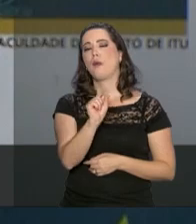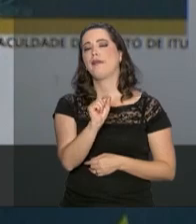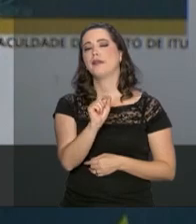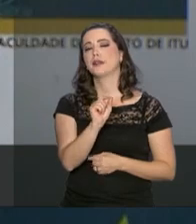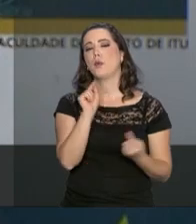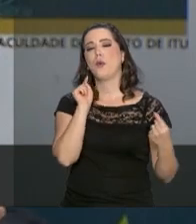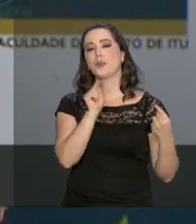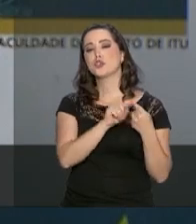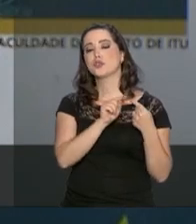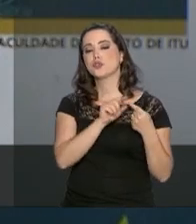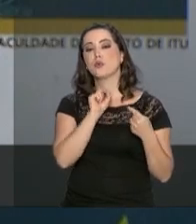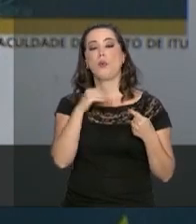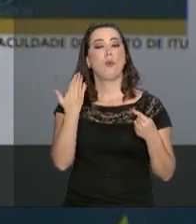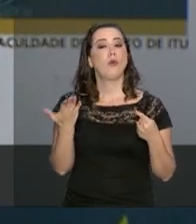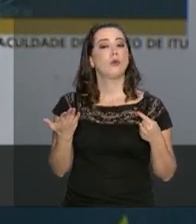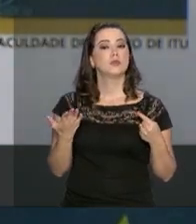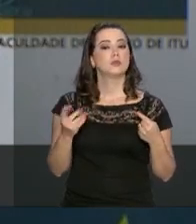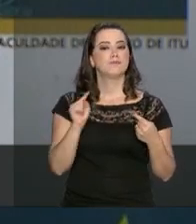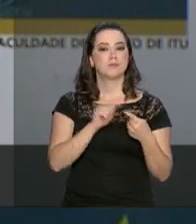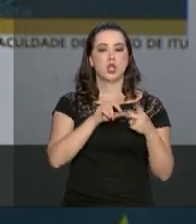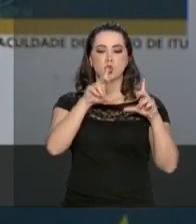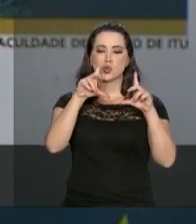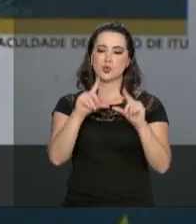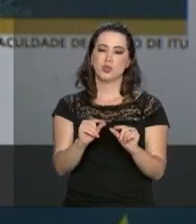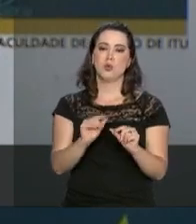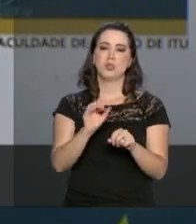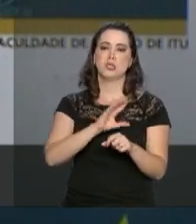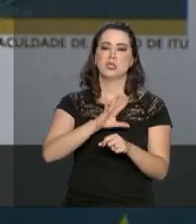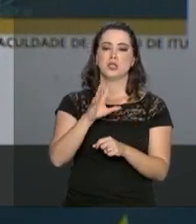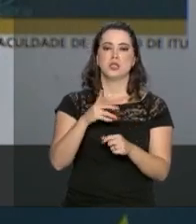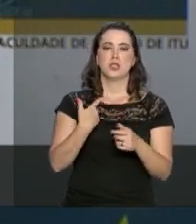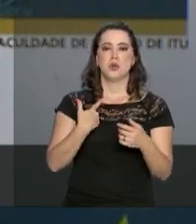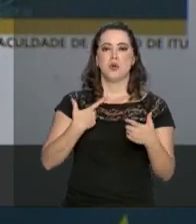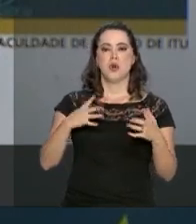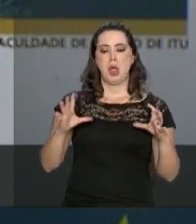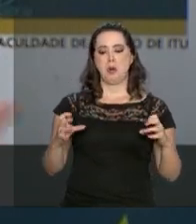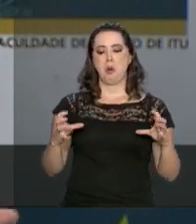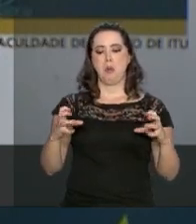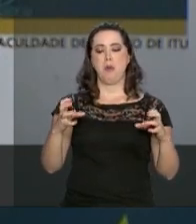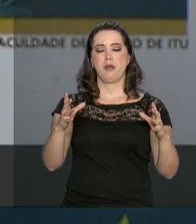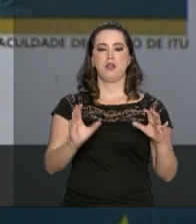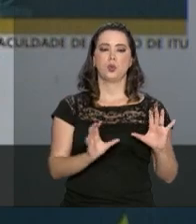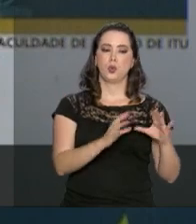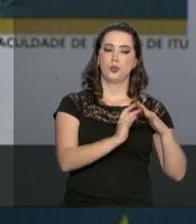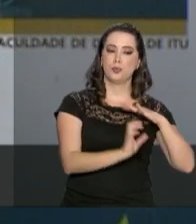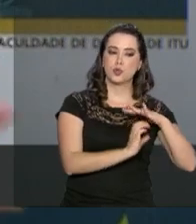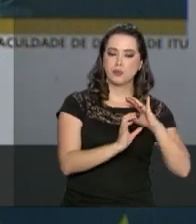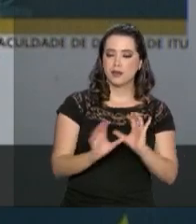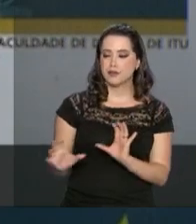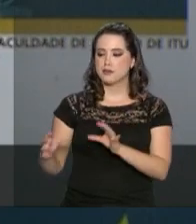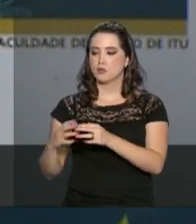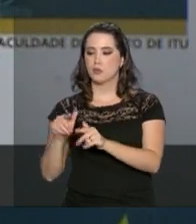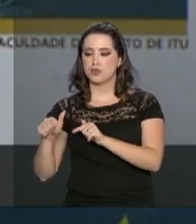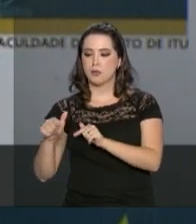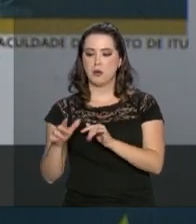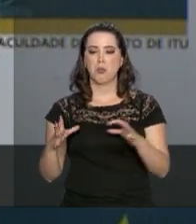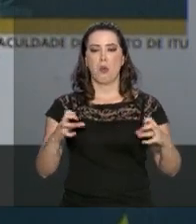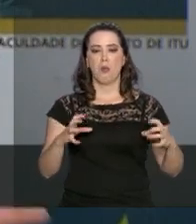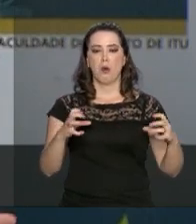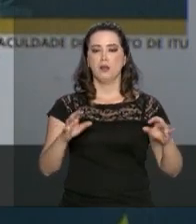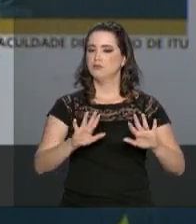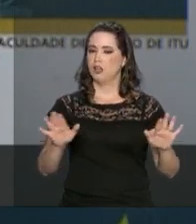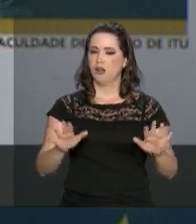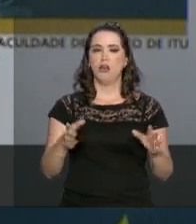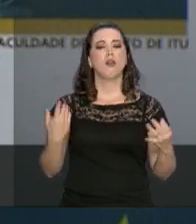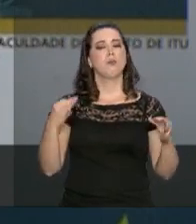era diminuir a litigiosidade entre empregador e empregado, primeiro ponto. Segundo ponto, também